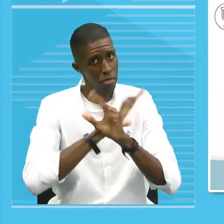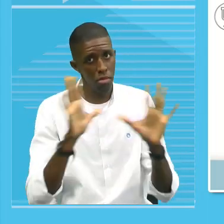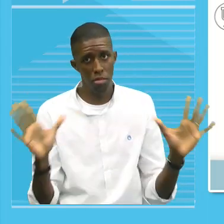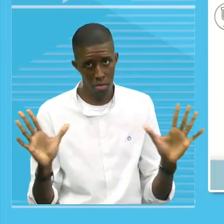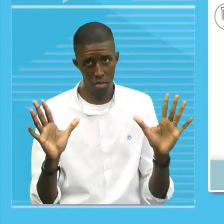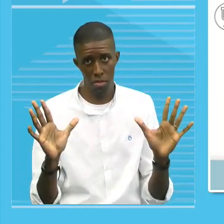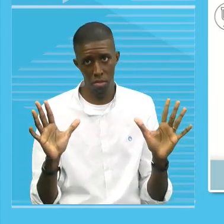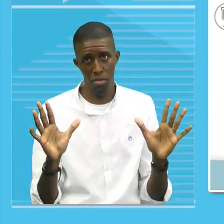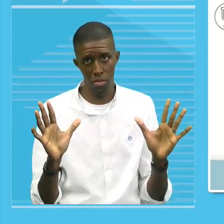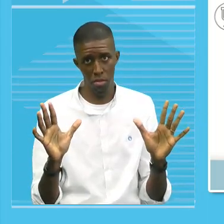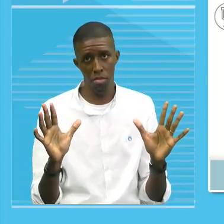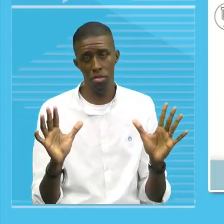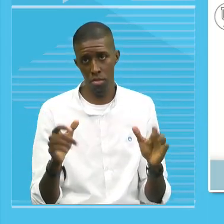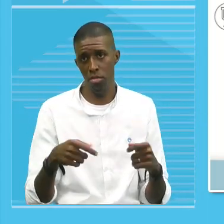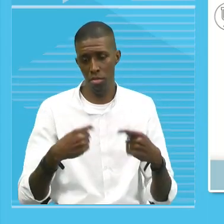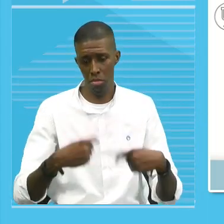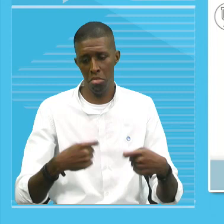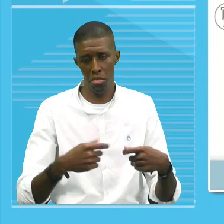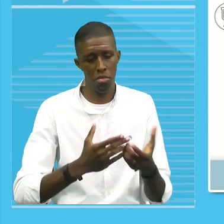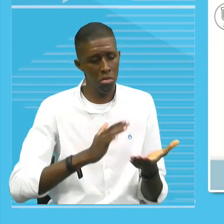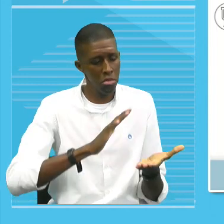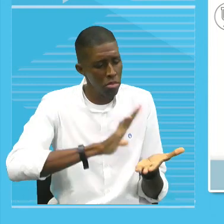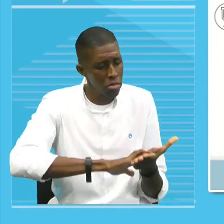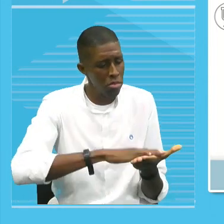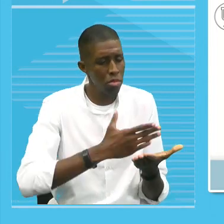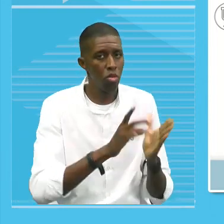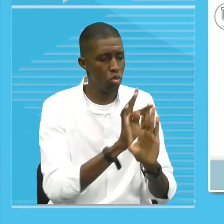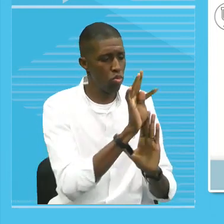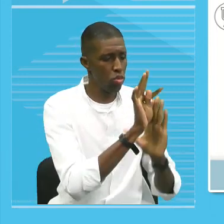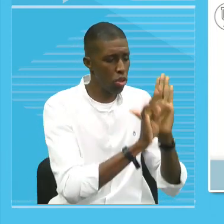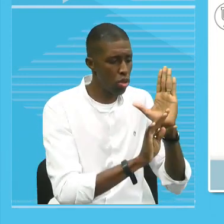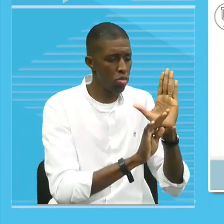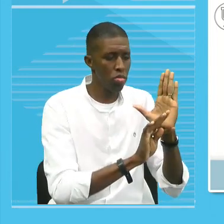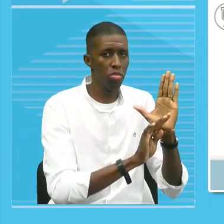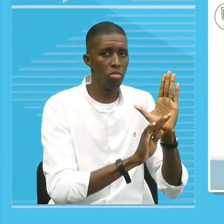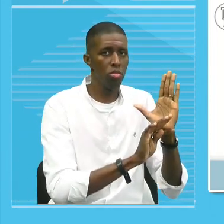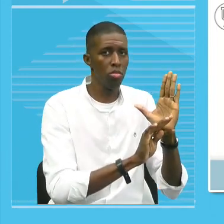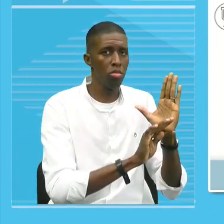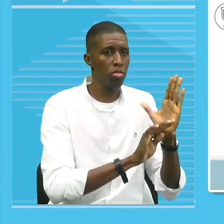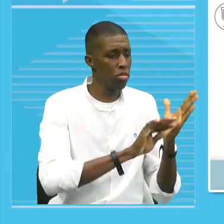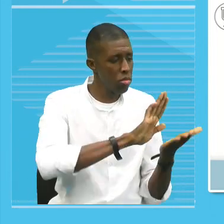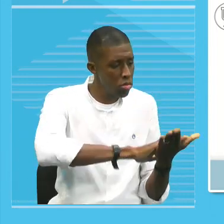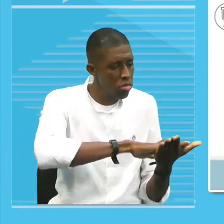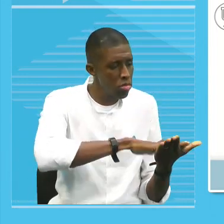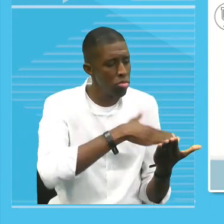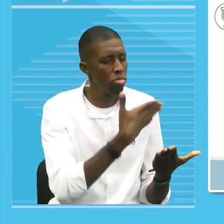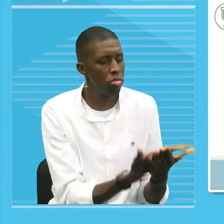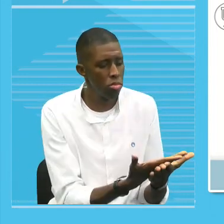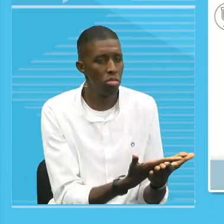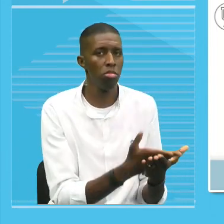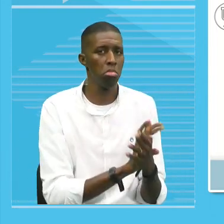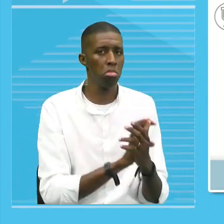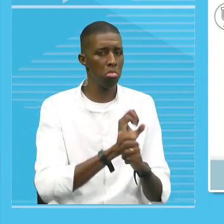texto nossa nossa nossa nosso momento de trabalhar interpretação tá